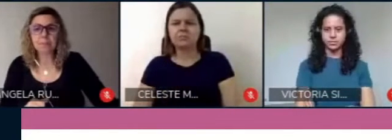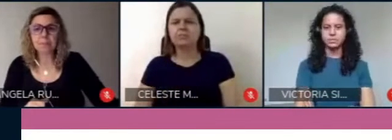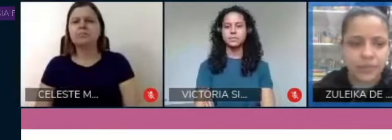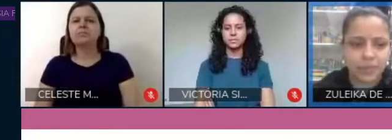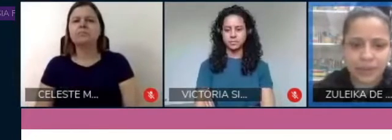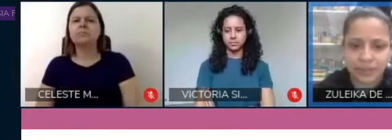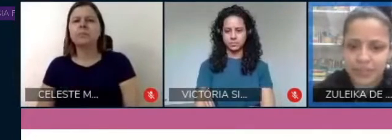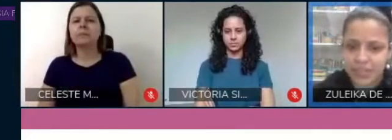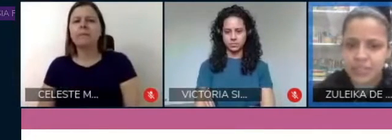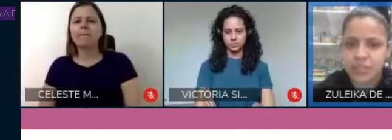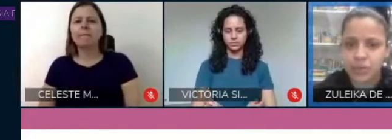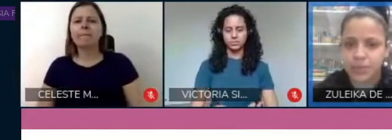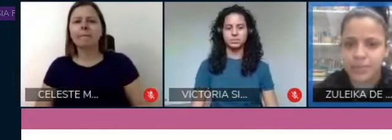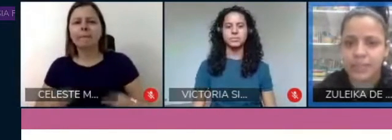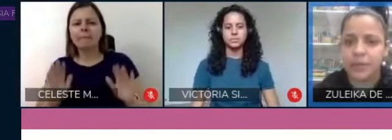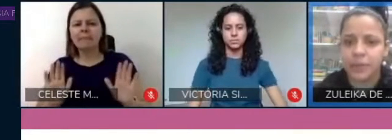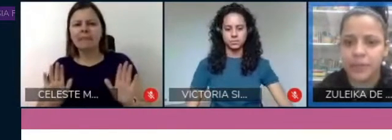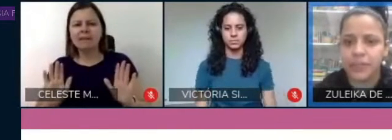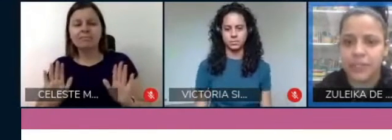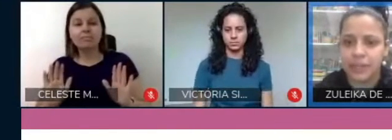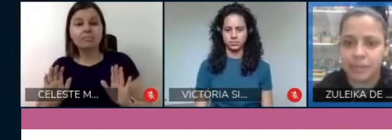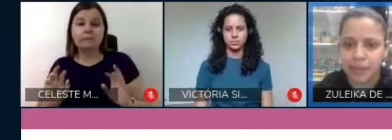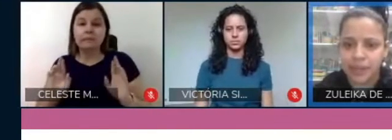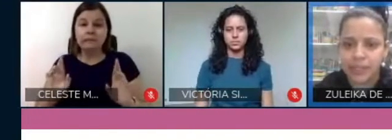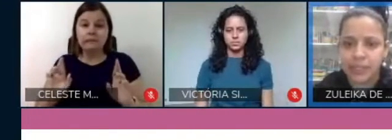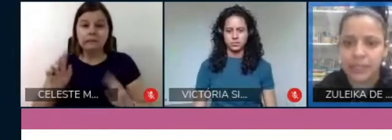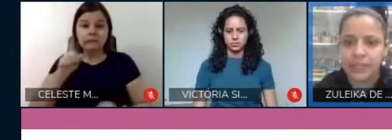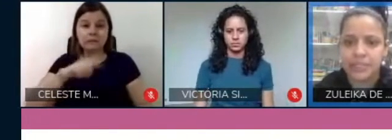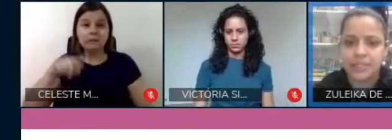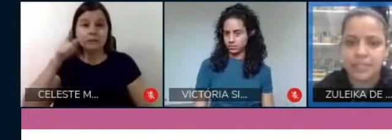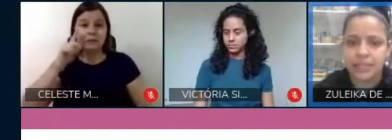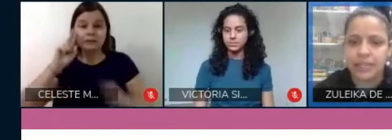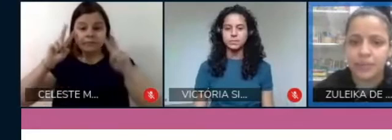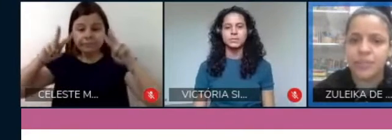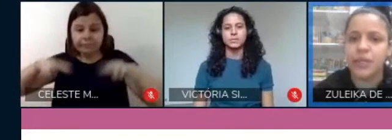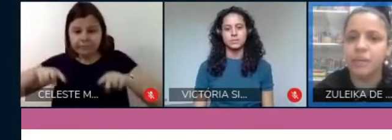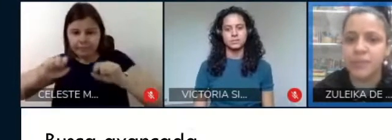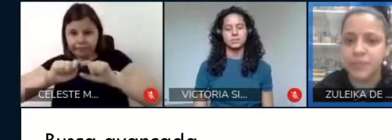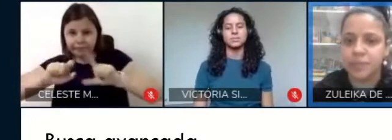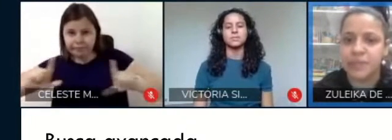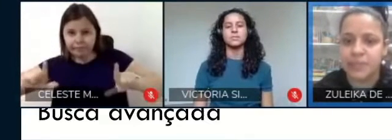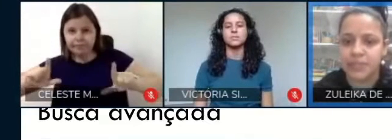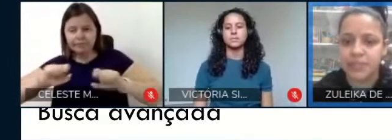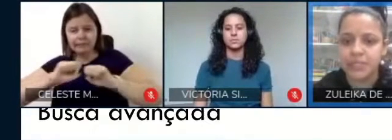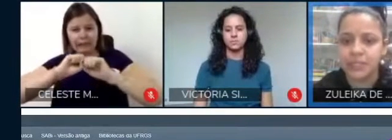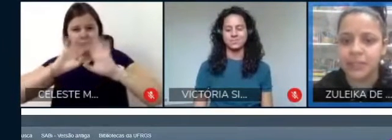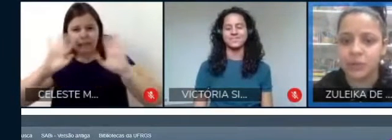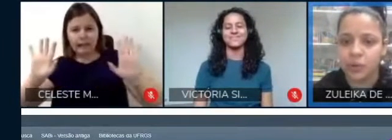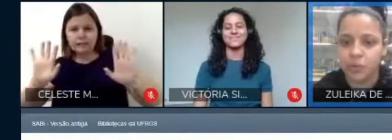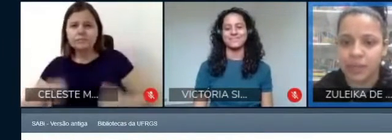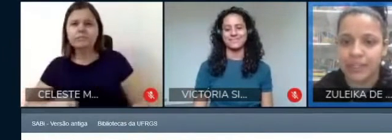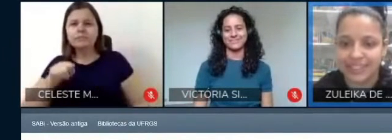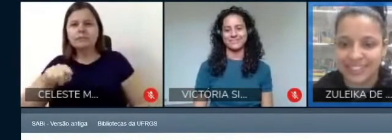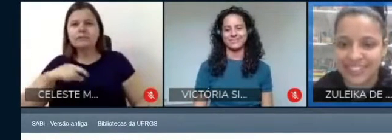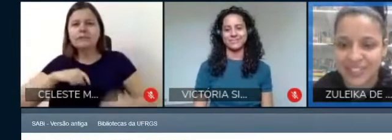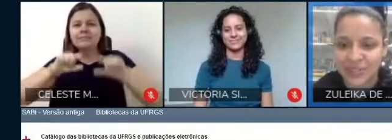Aqui, eu não sei, eu espero que vocês consigam enxergar bem. Existem ali os campos de pesquisa